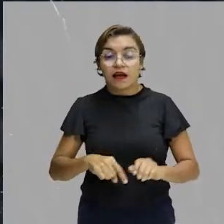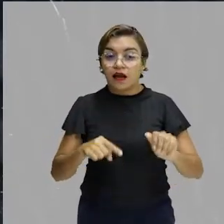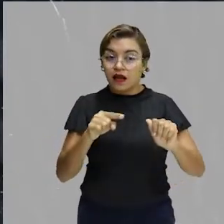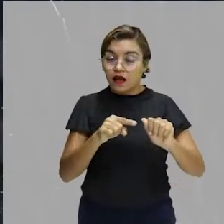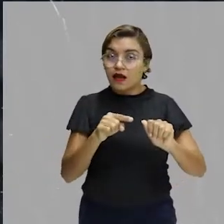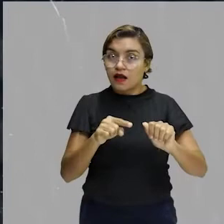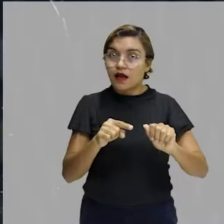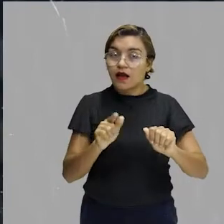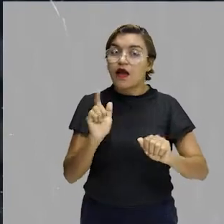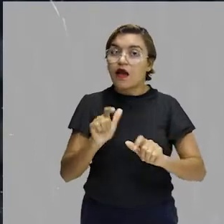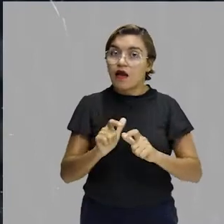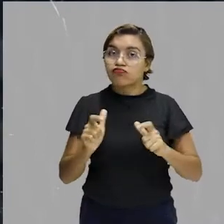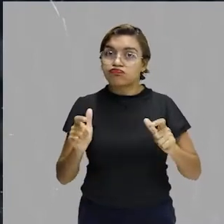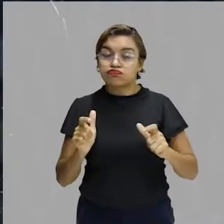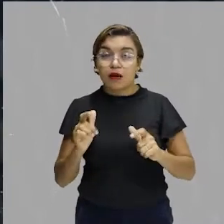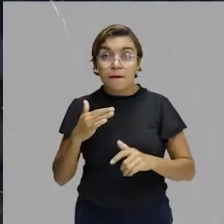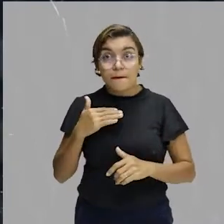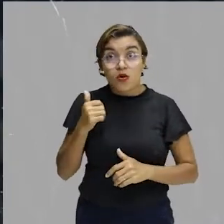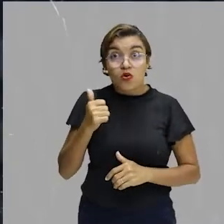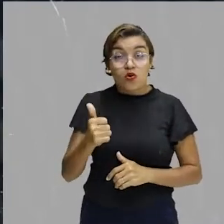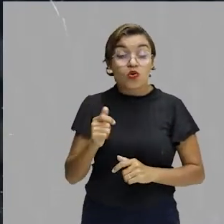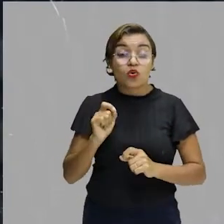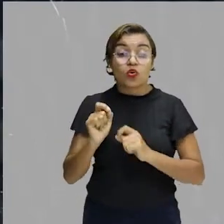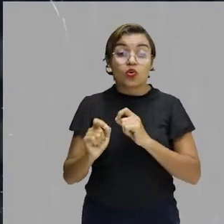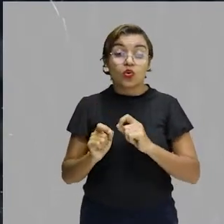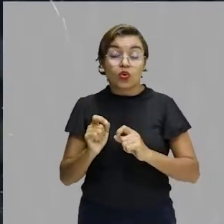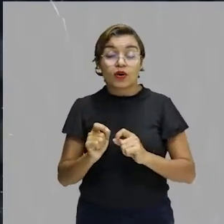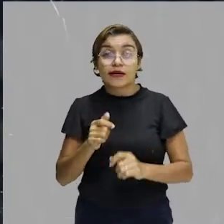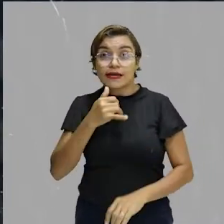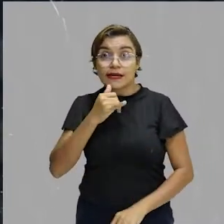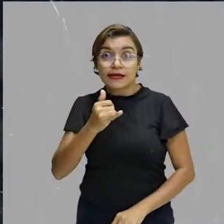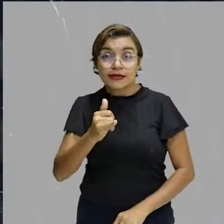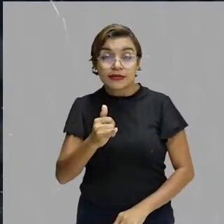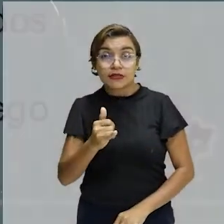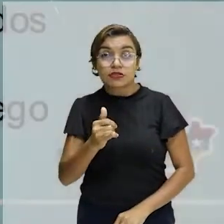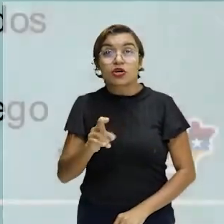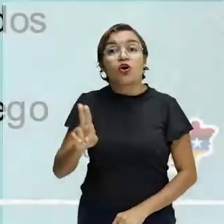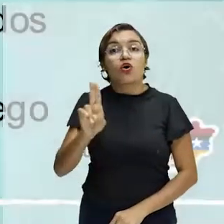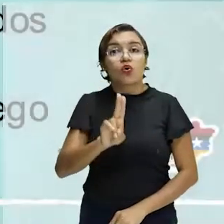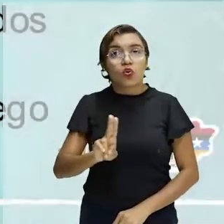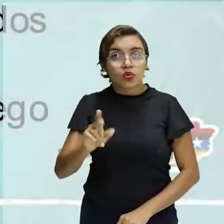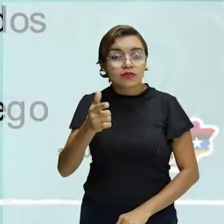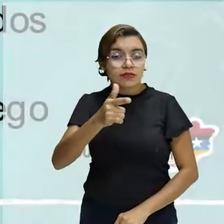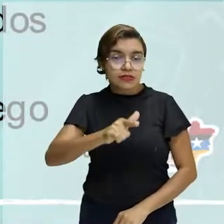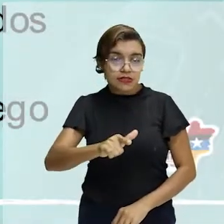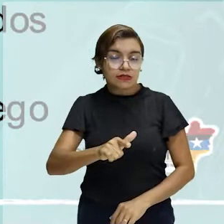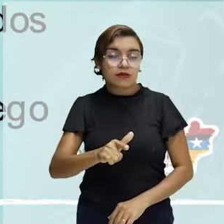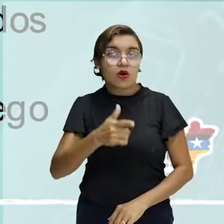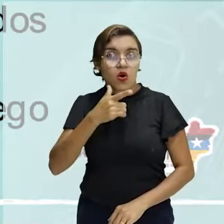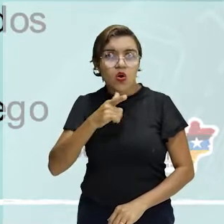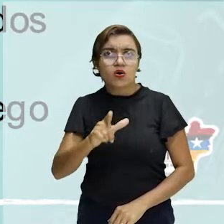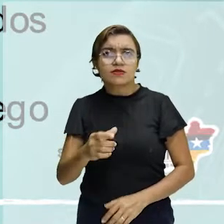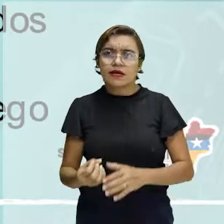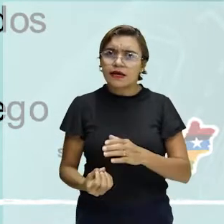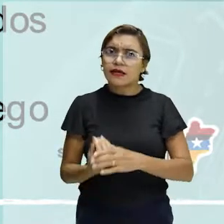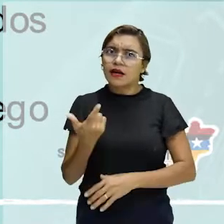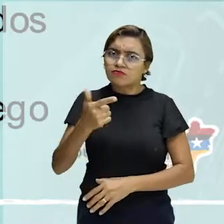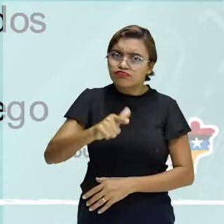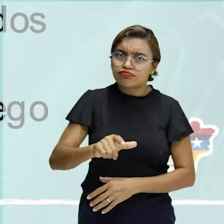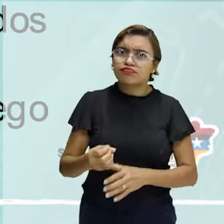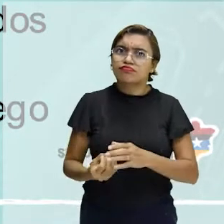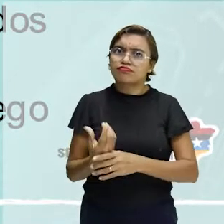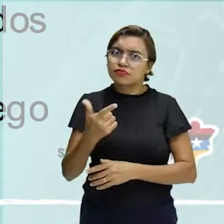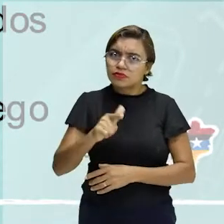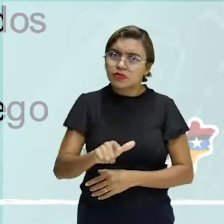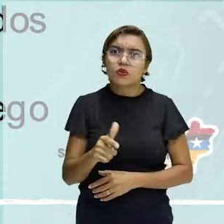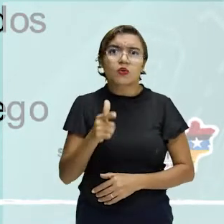uma das grandes vantagens das energias renováveis, porque elas conseguem se regenerar. Esse é o nosso gabarito, tá certo? Bora ver